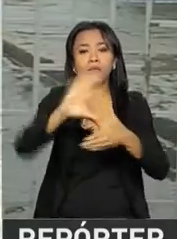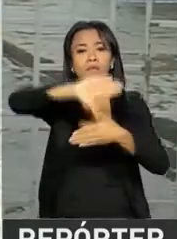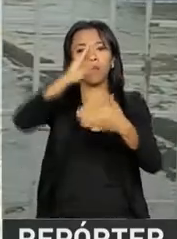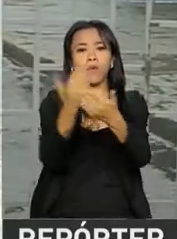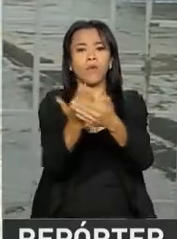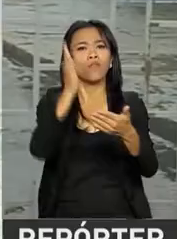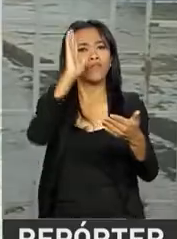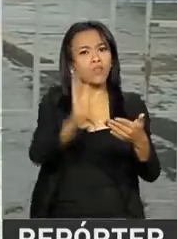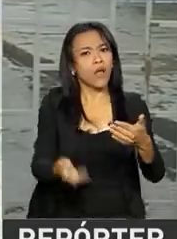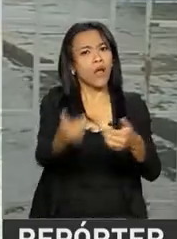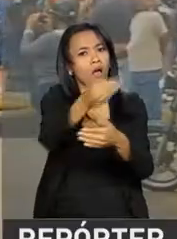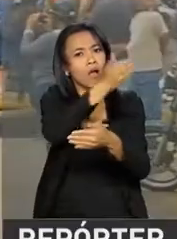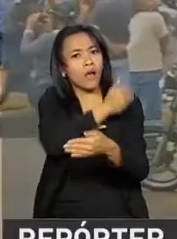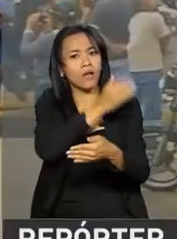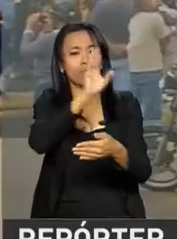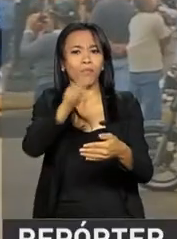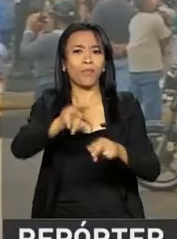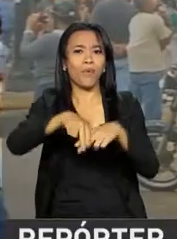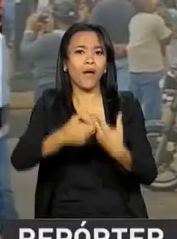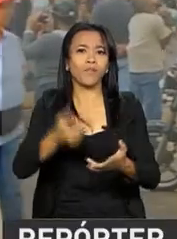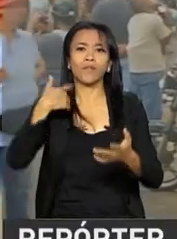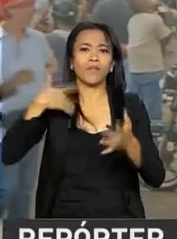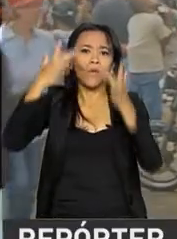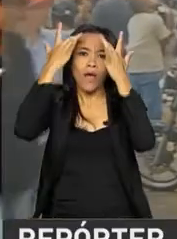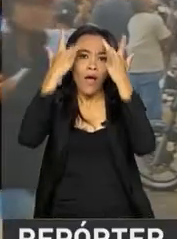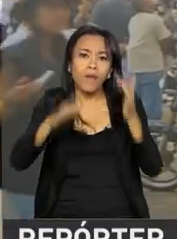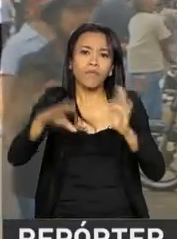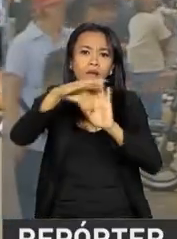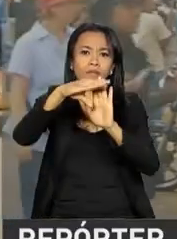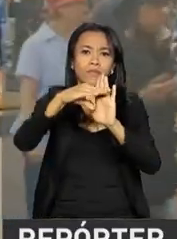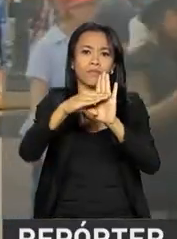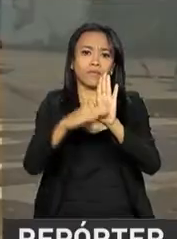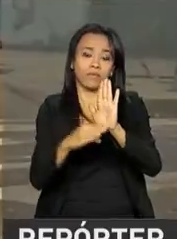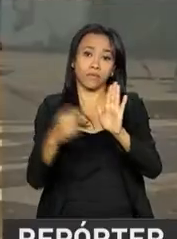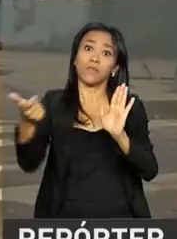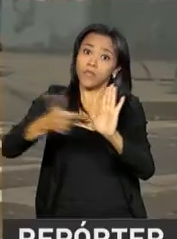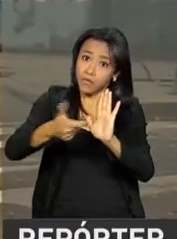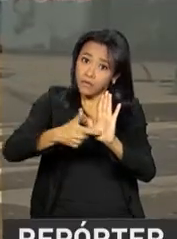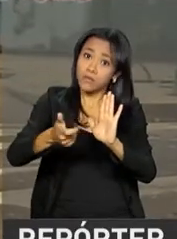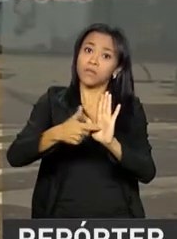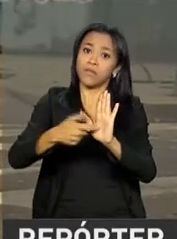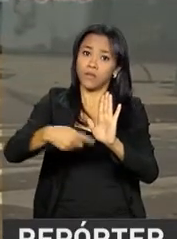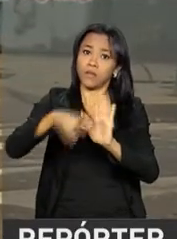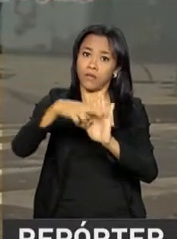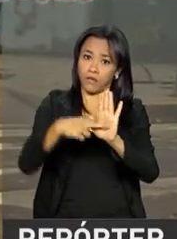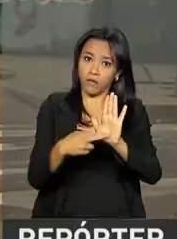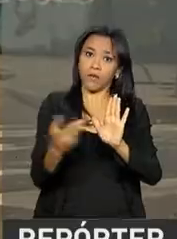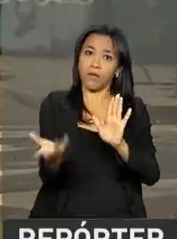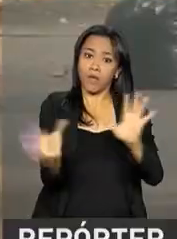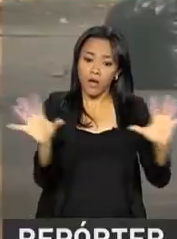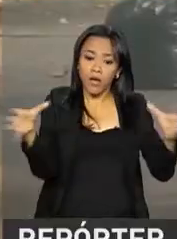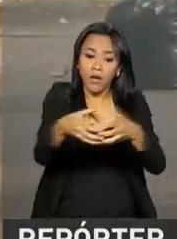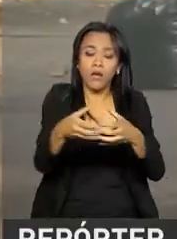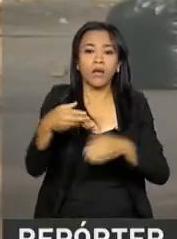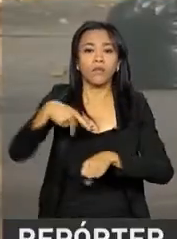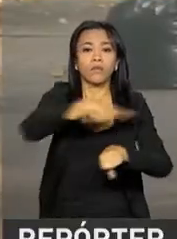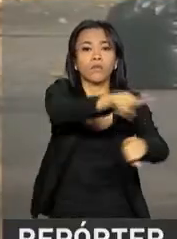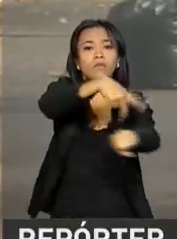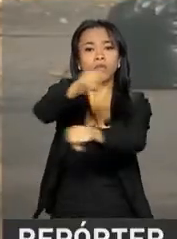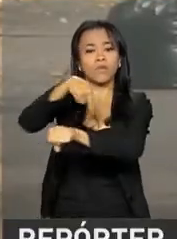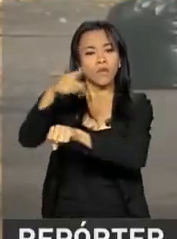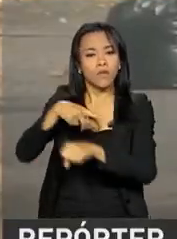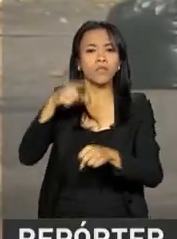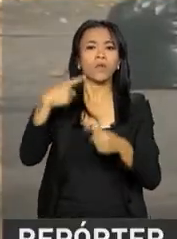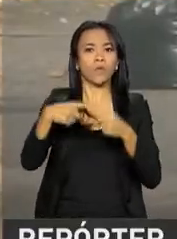sido suspensos por conta do descumprimento de compromissos fundamentais previstos no protocolo de adesão ao bloco, com base em